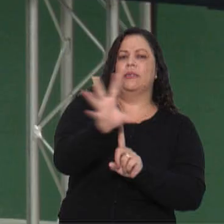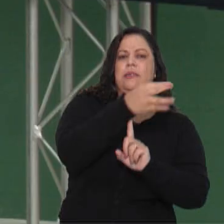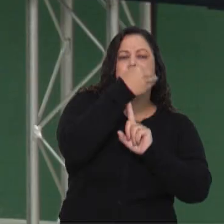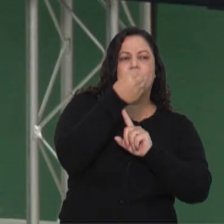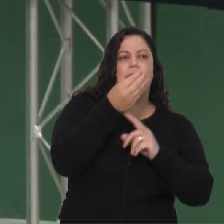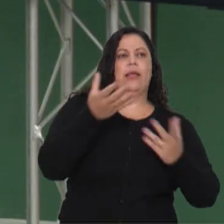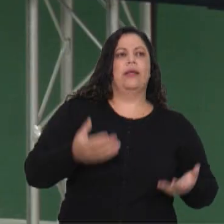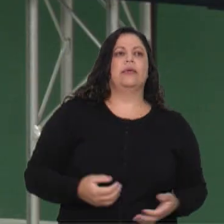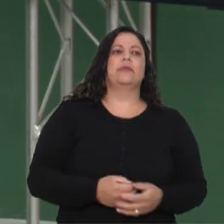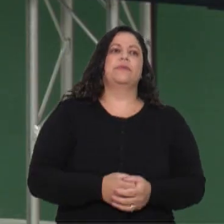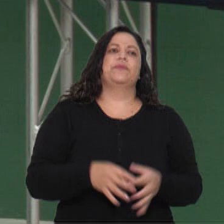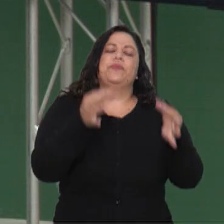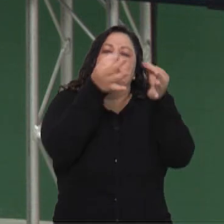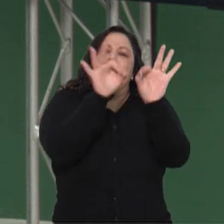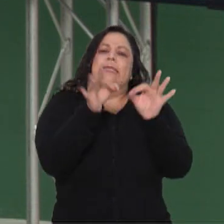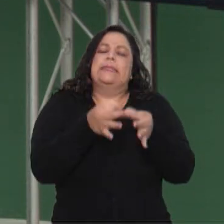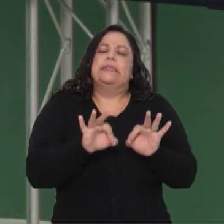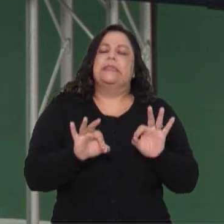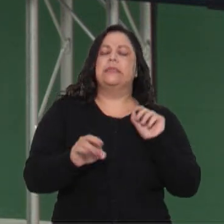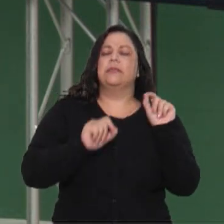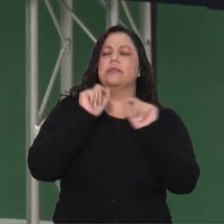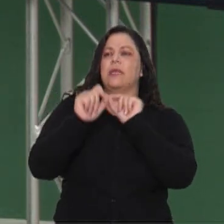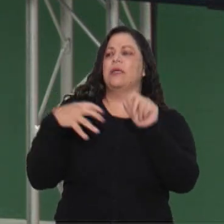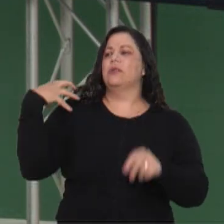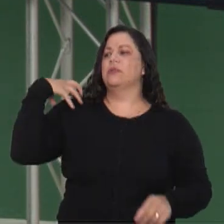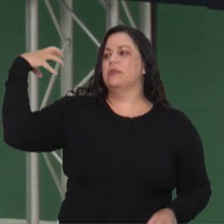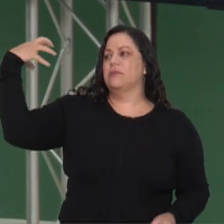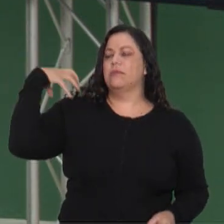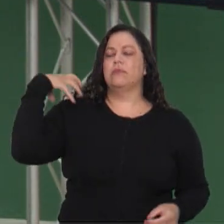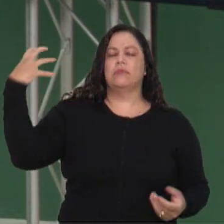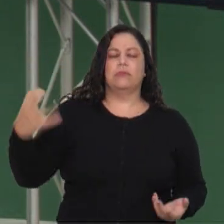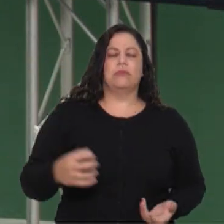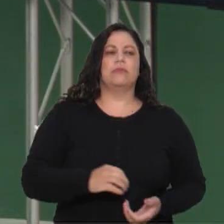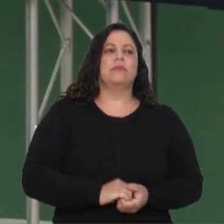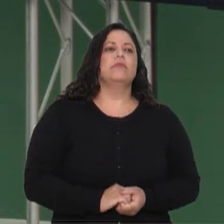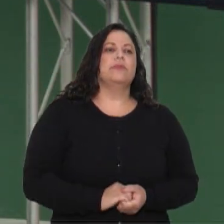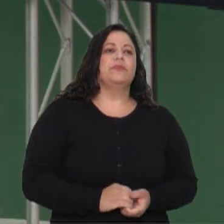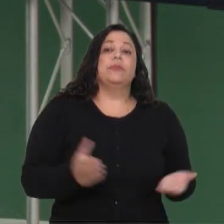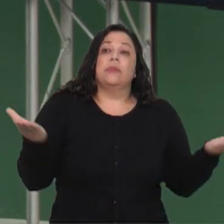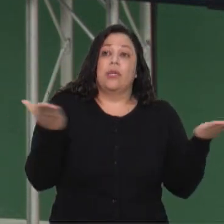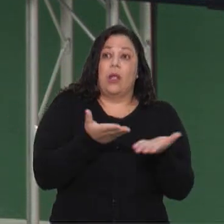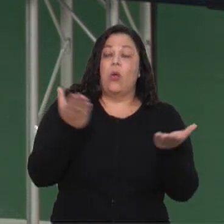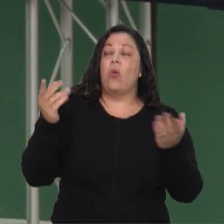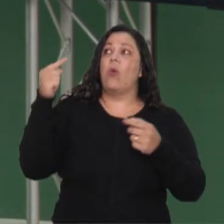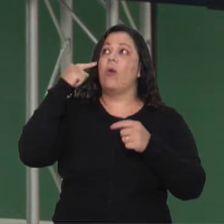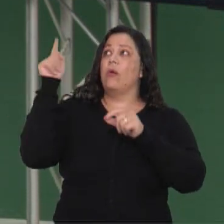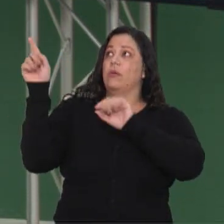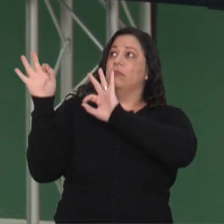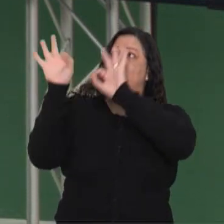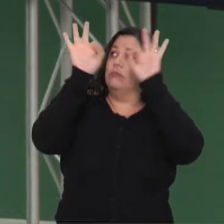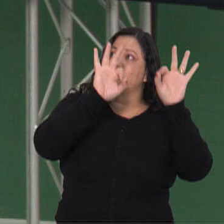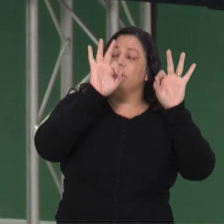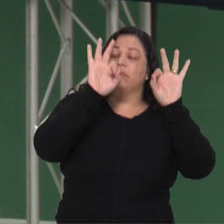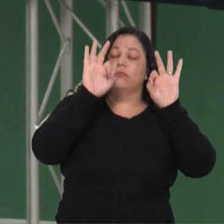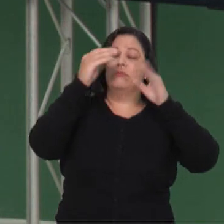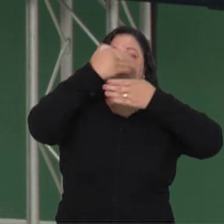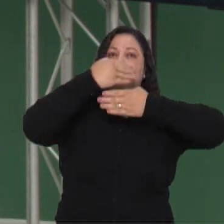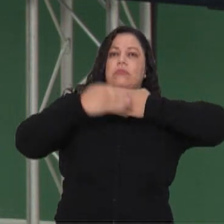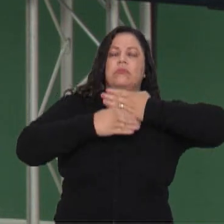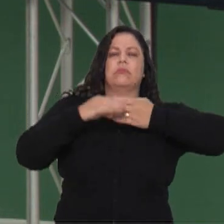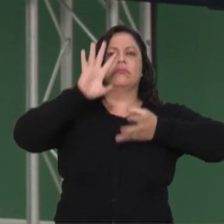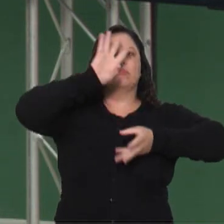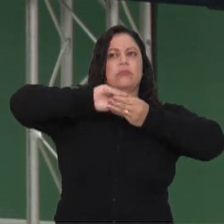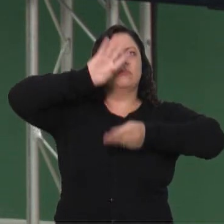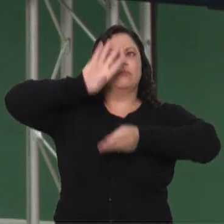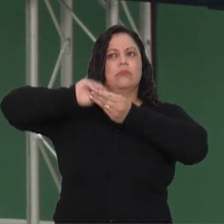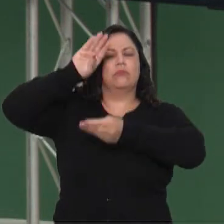A estética em Platão. Pessoal, nesse próximo slide aqui, nós vamos sintetizar